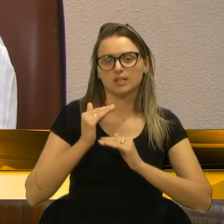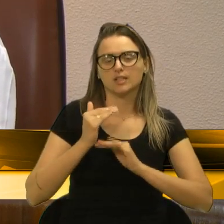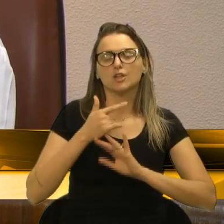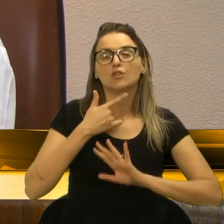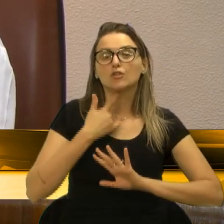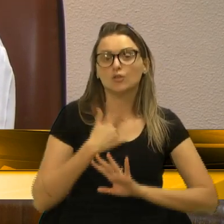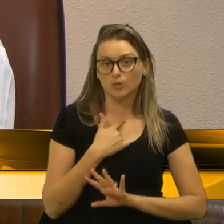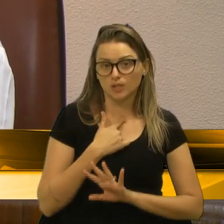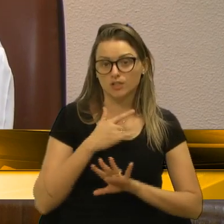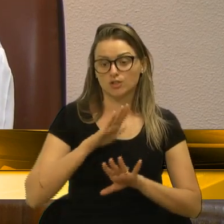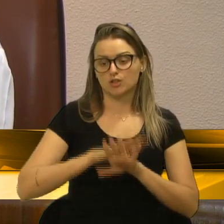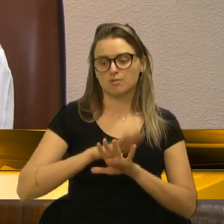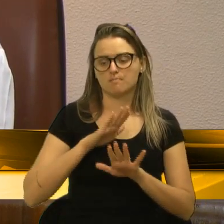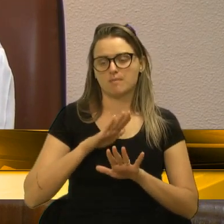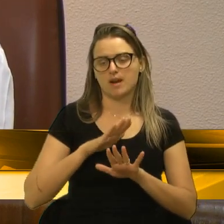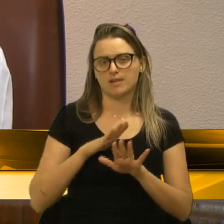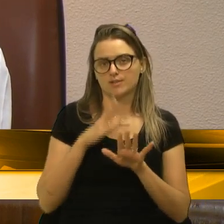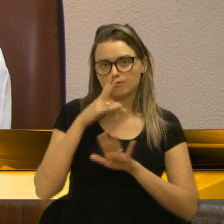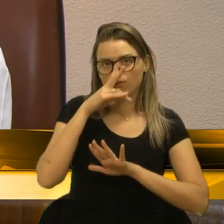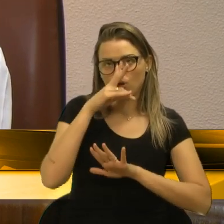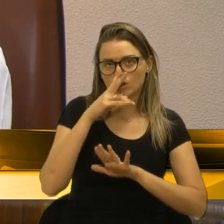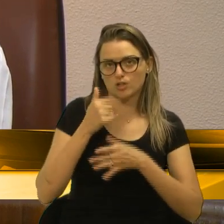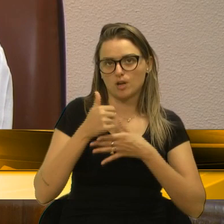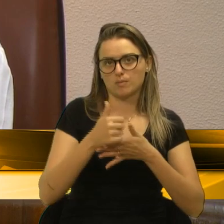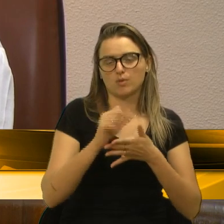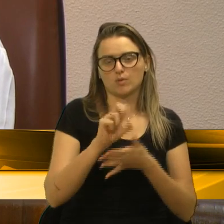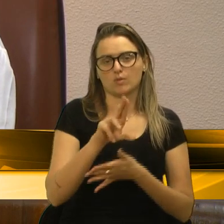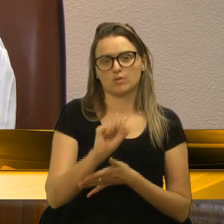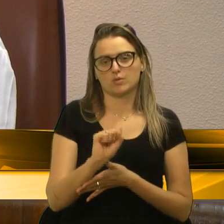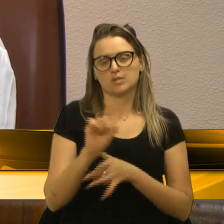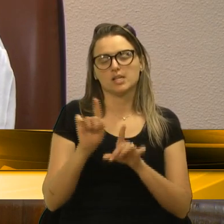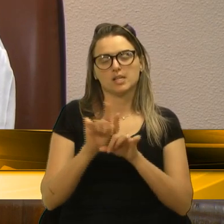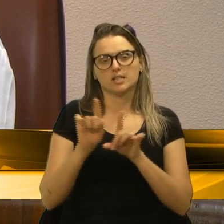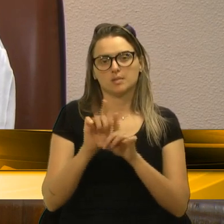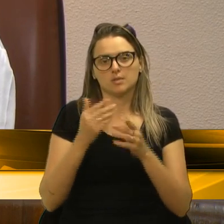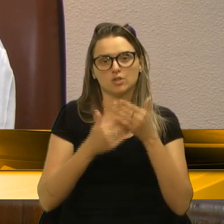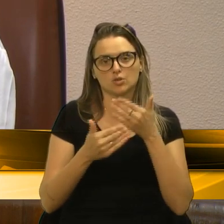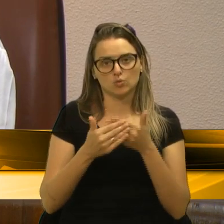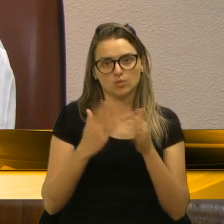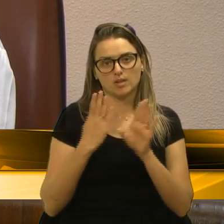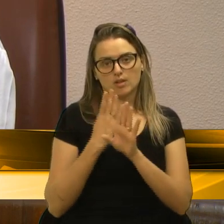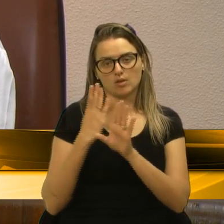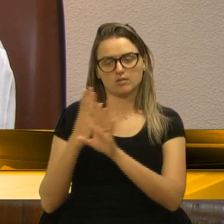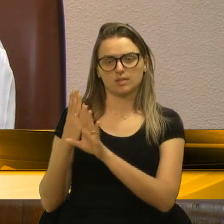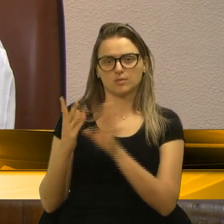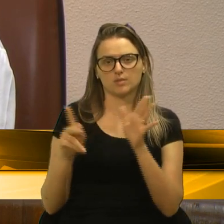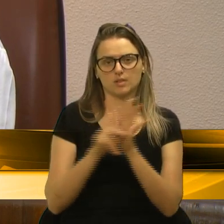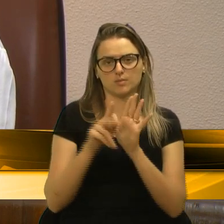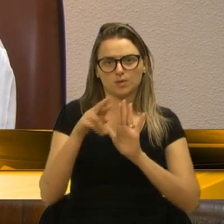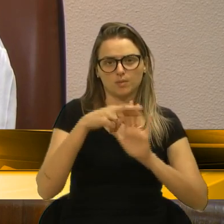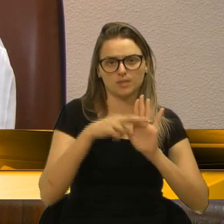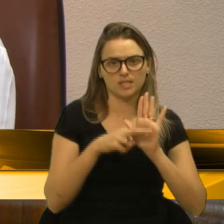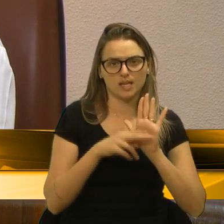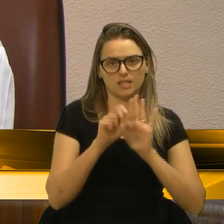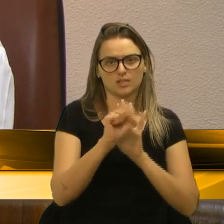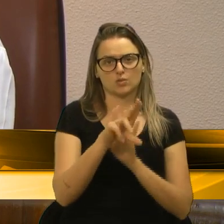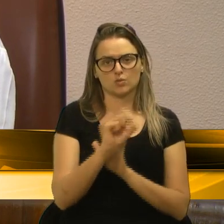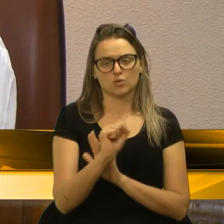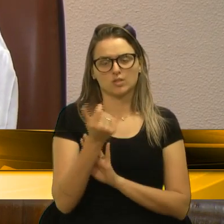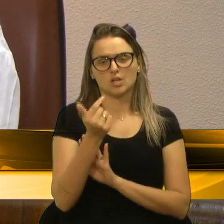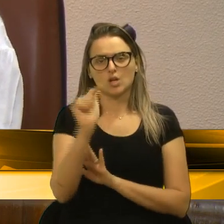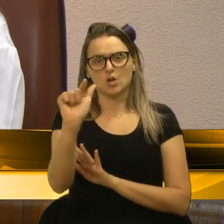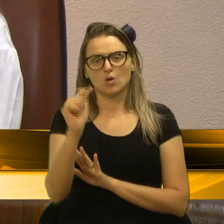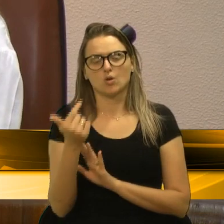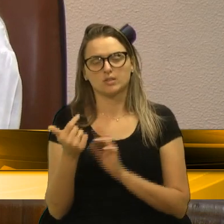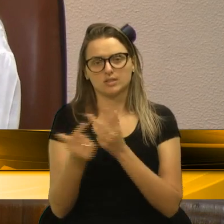de fortalecer o SUS. Além desses dispositivos, encontramos nas próprias diretrizes do SUS outros